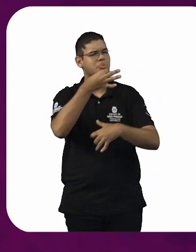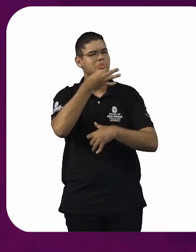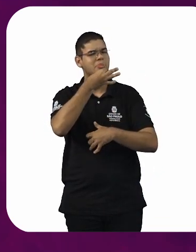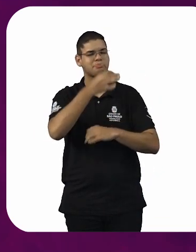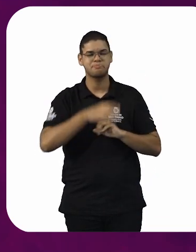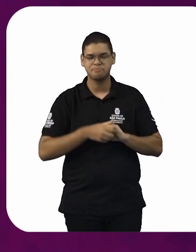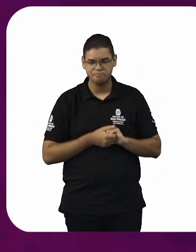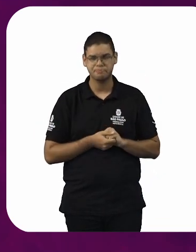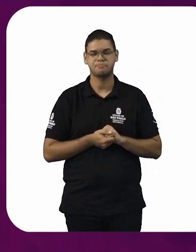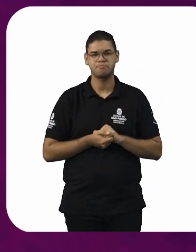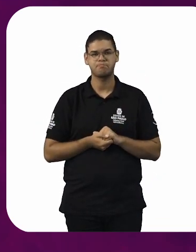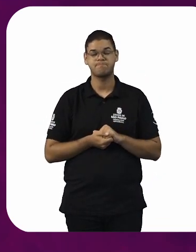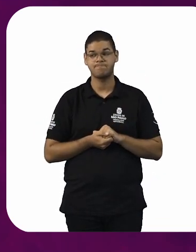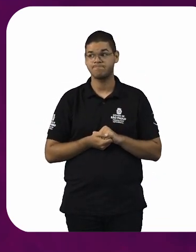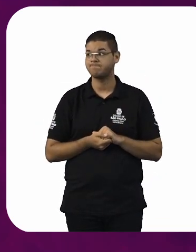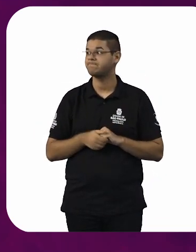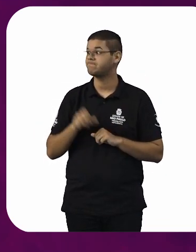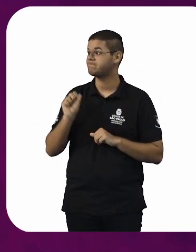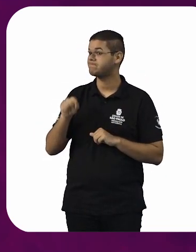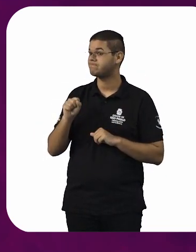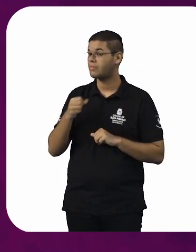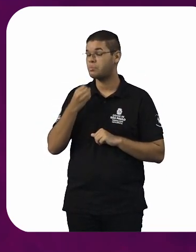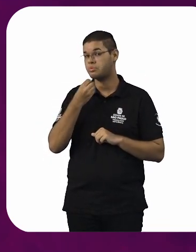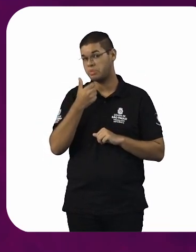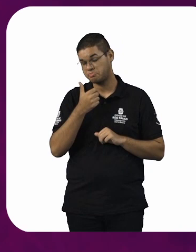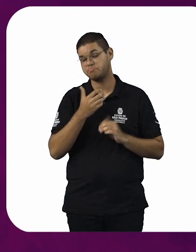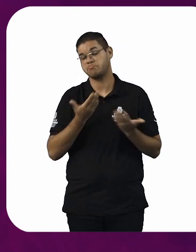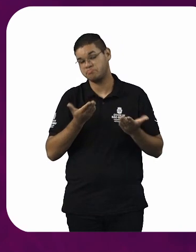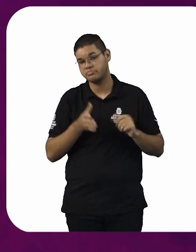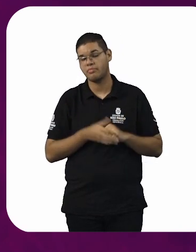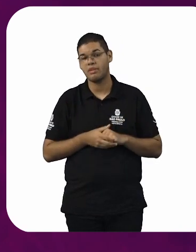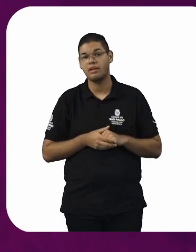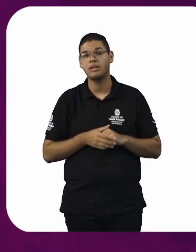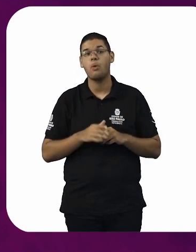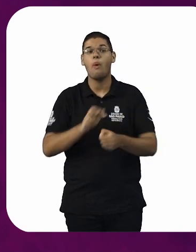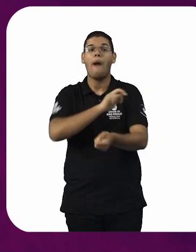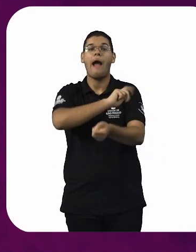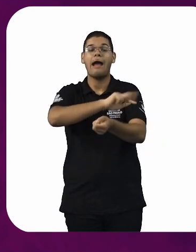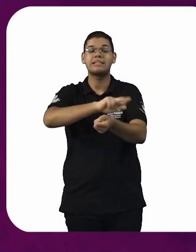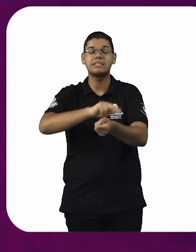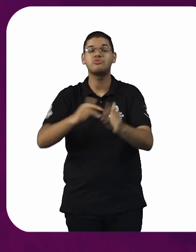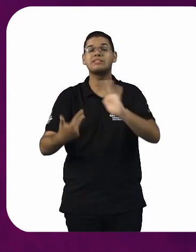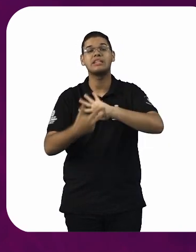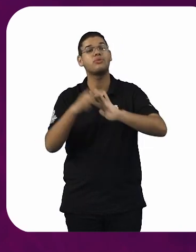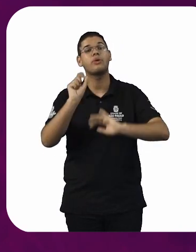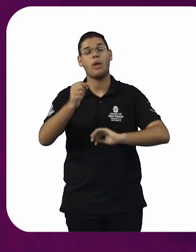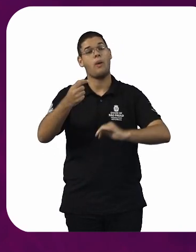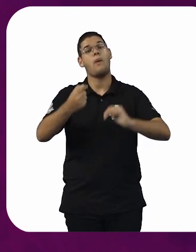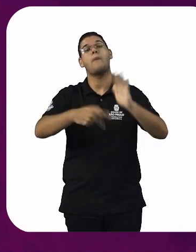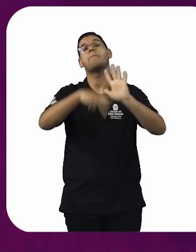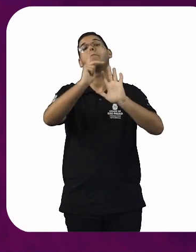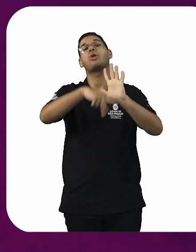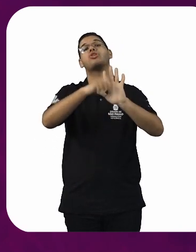Lázaro colocou anteriormente muito bem, né, que o racismo ele é um projeto político, né? Então, antes mesmo, né,